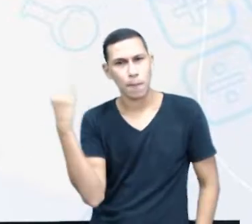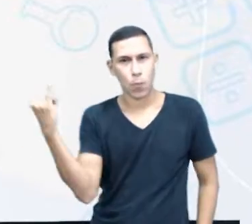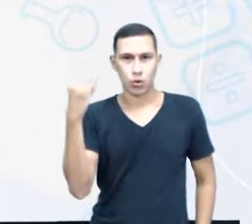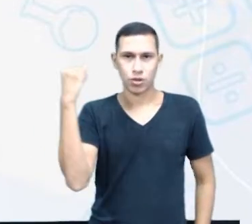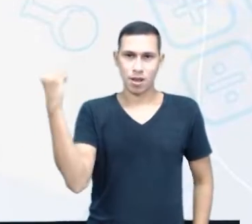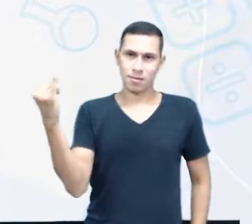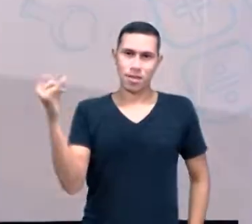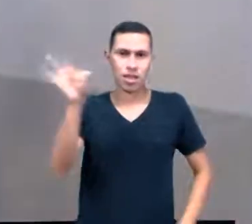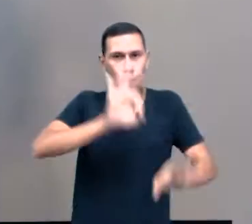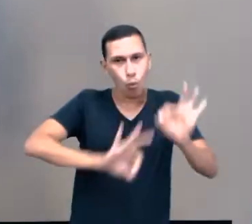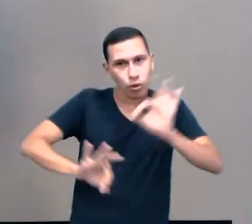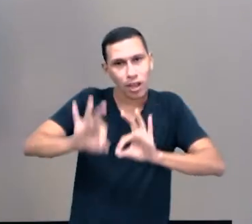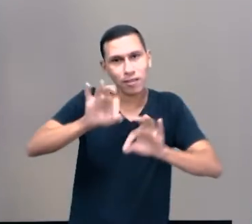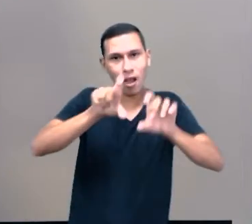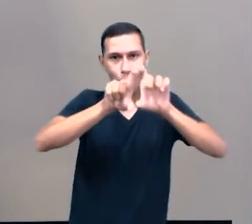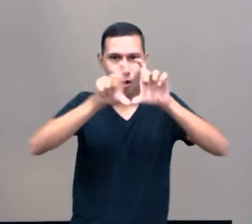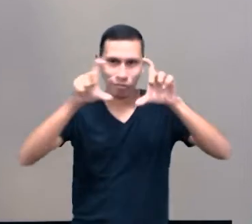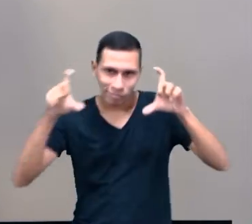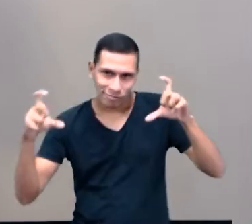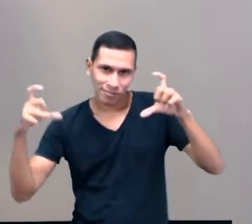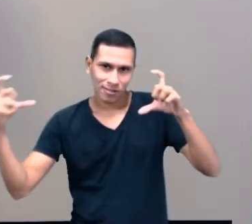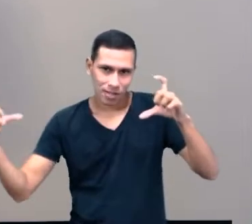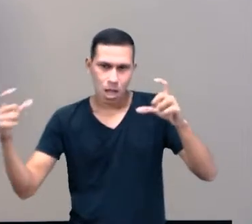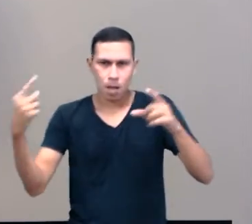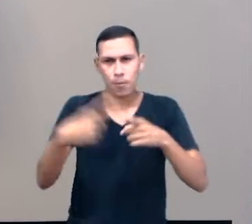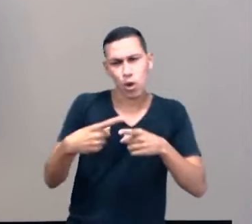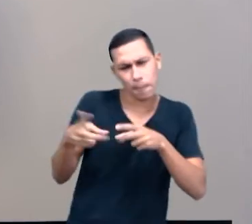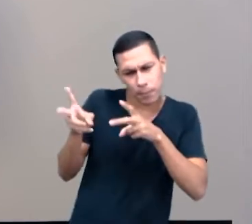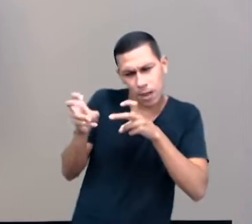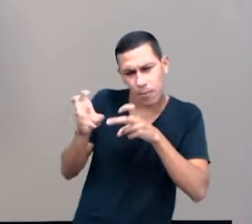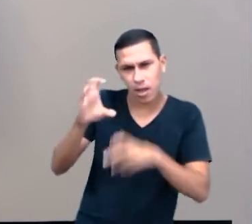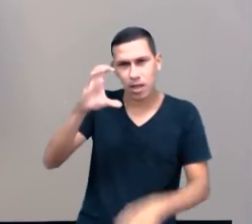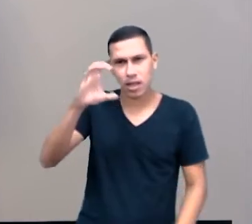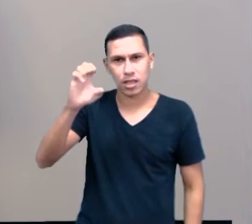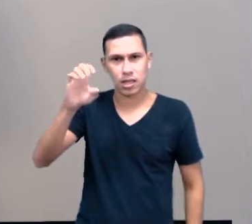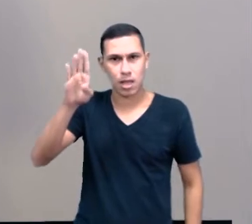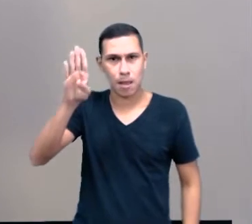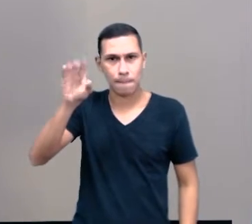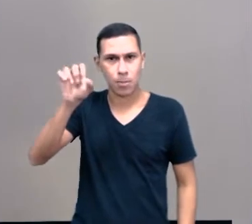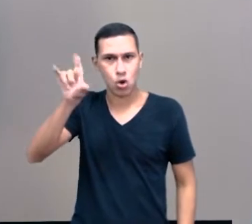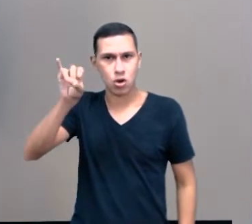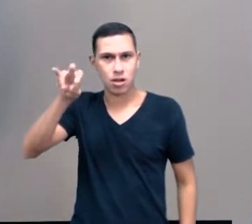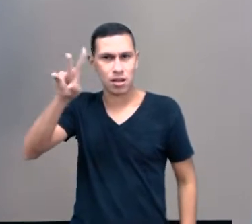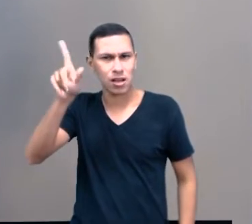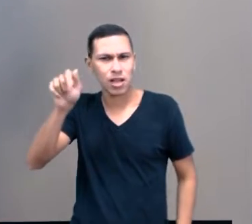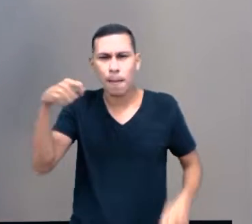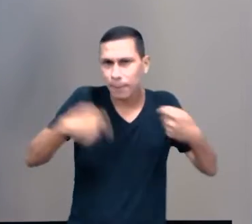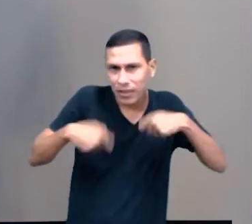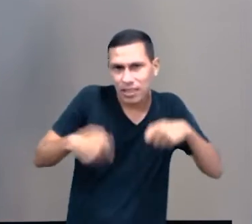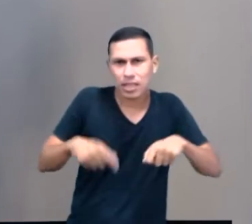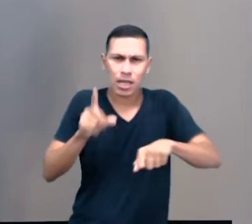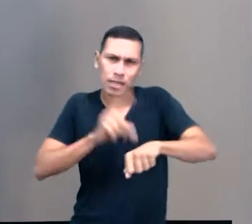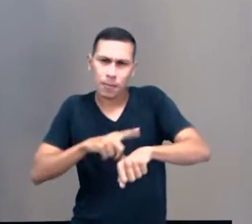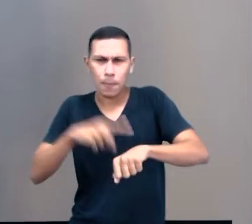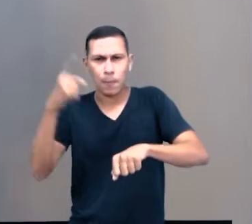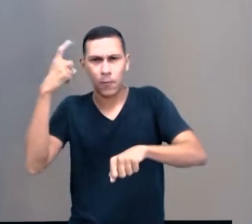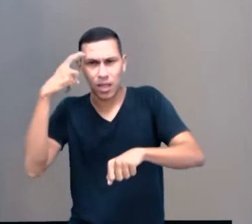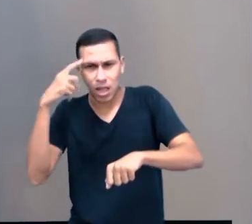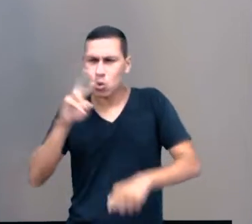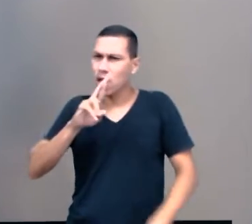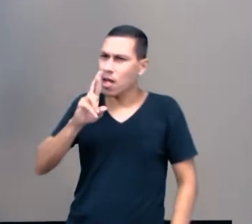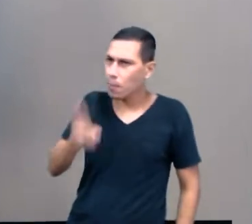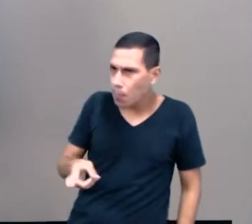composição dessa tirinha, porque nós percebemos que o Cebolinha, ele precisa desse tempo, né? Pensando numa resposta